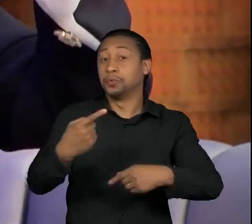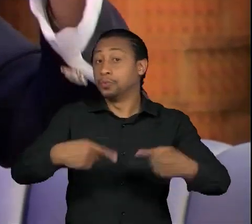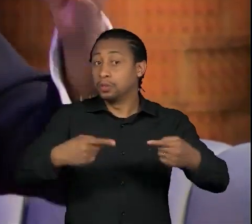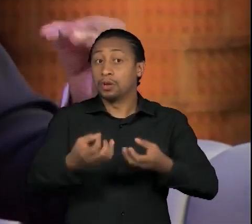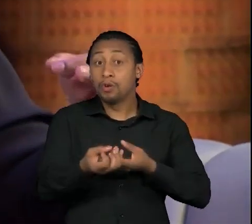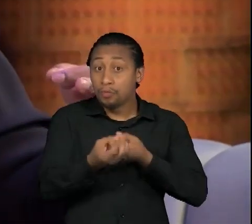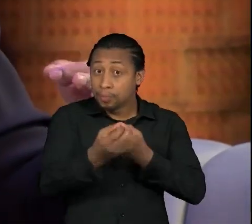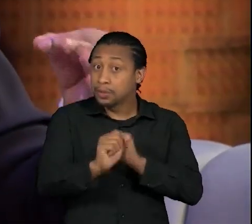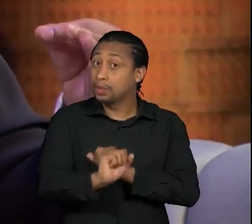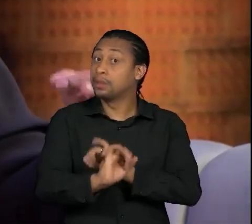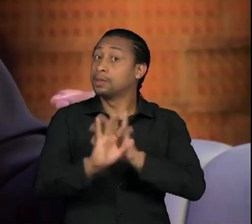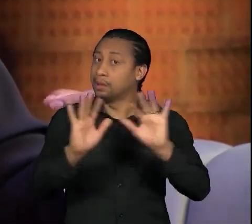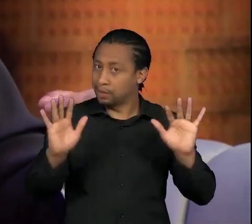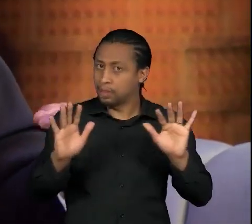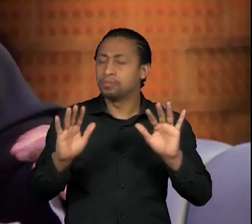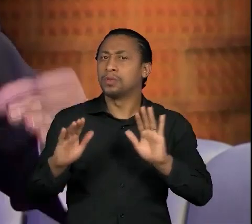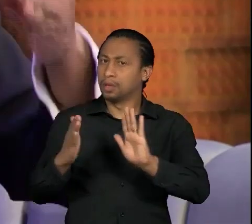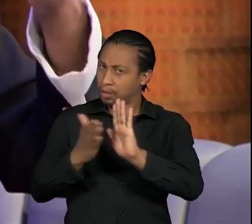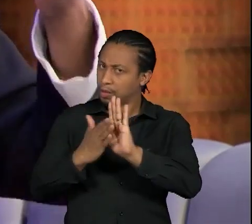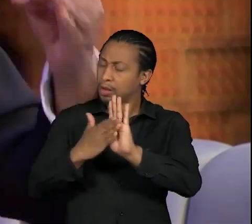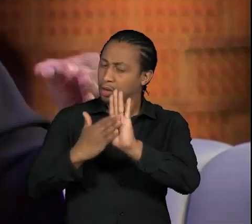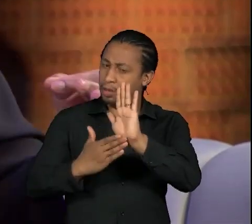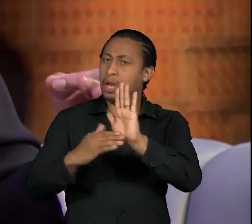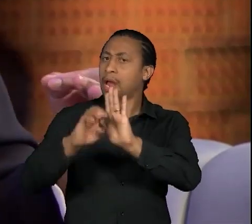sejam absolutamente éticos e